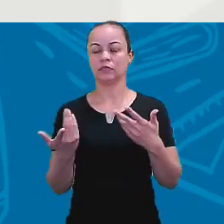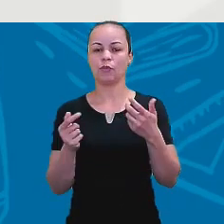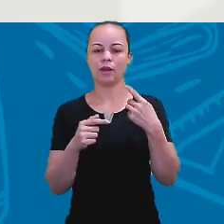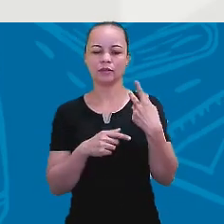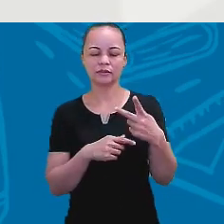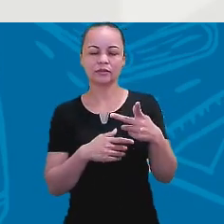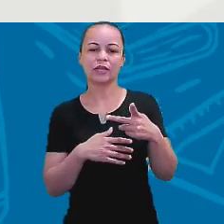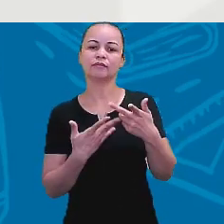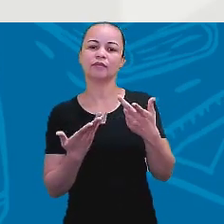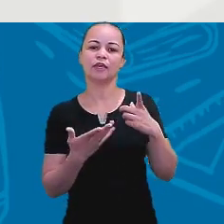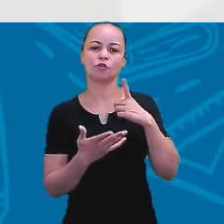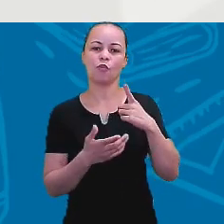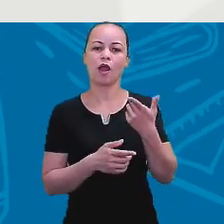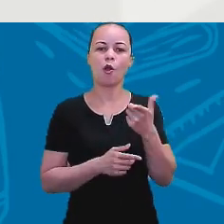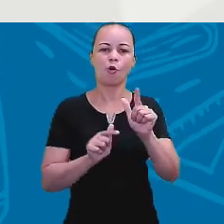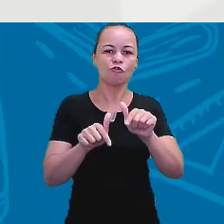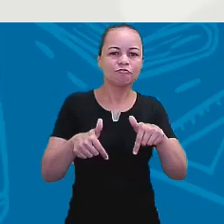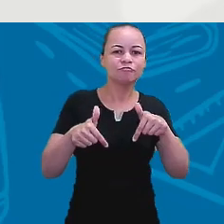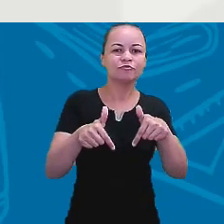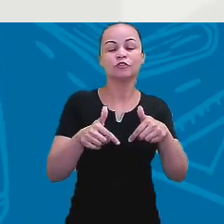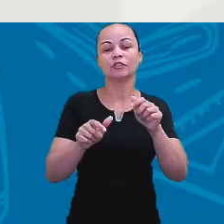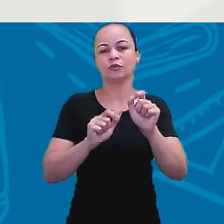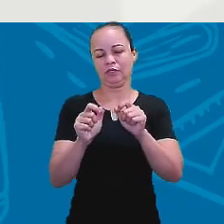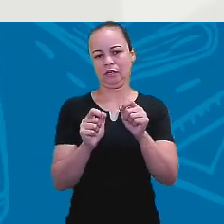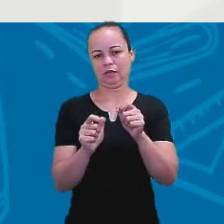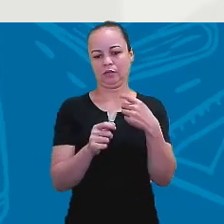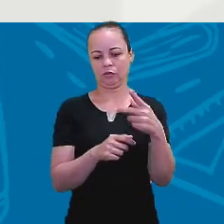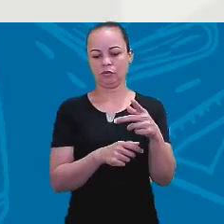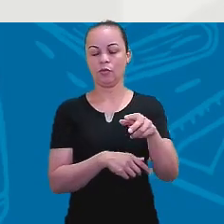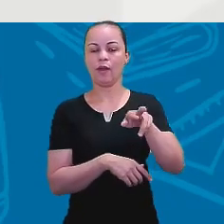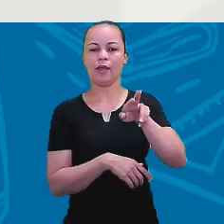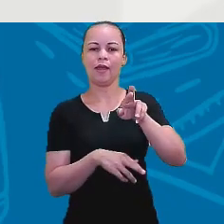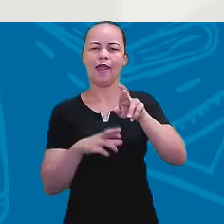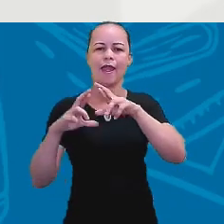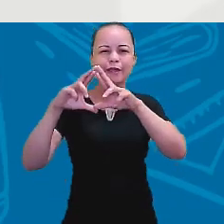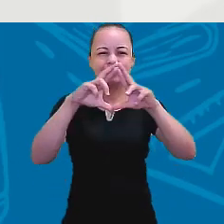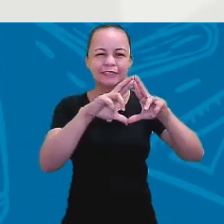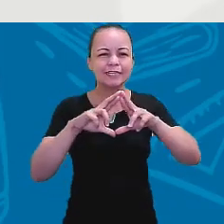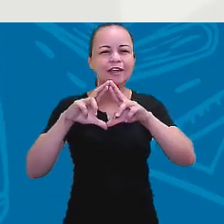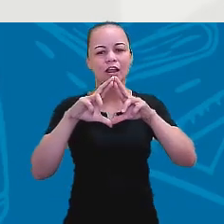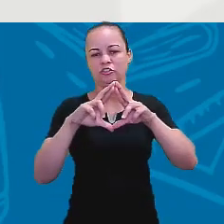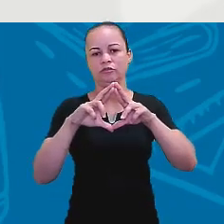uma outra função. Então aí não é reciclagem. Aí a gente está falando de